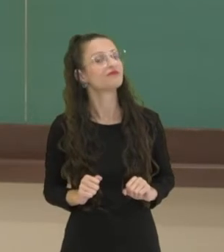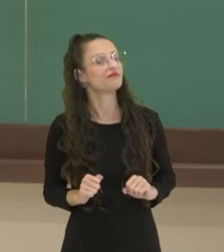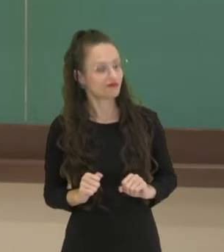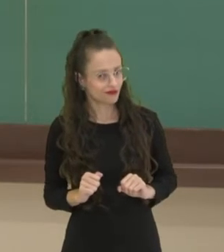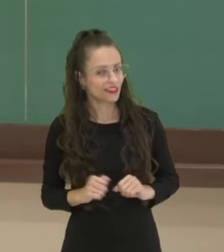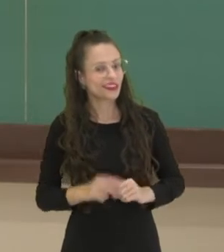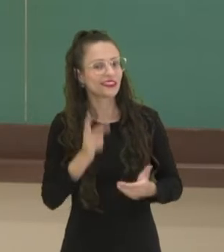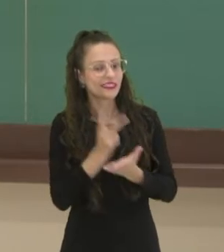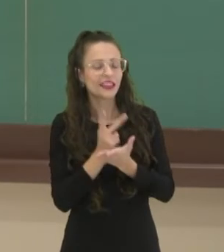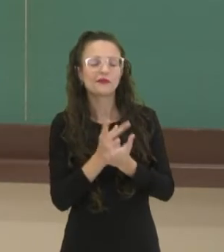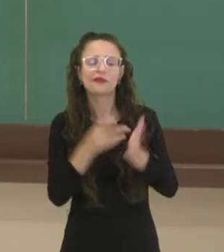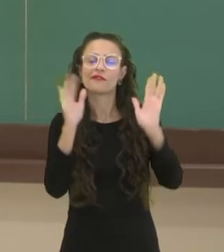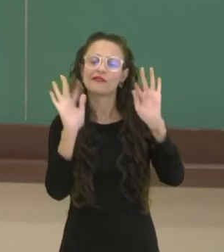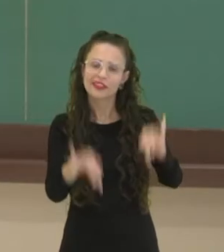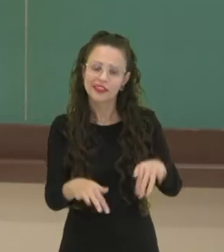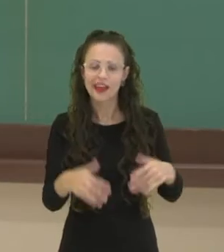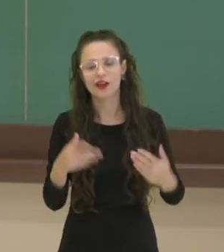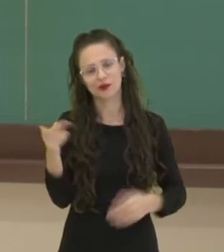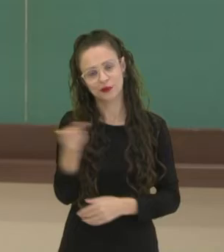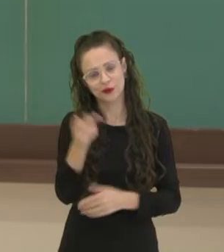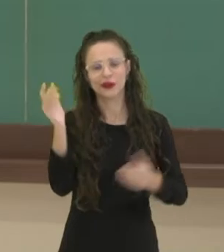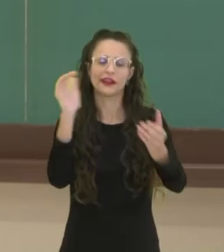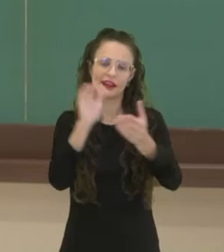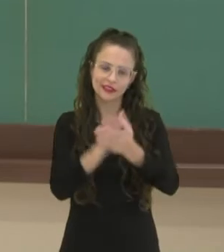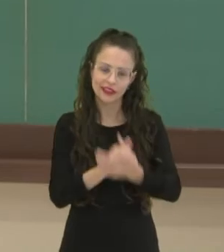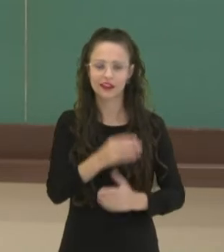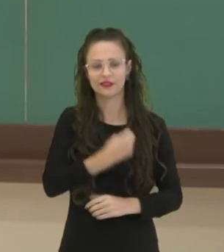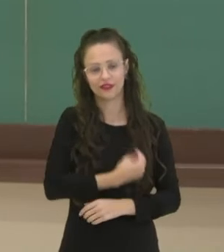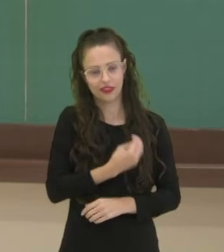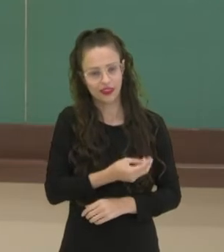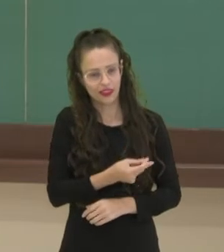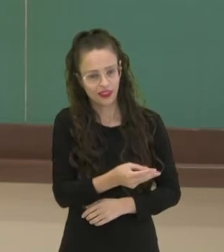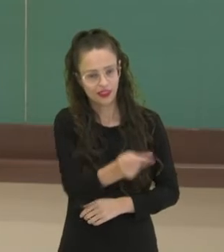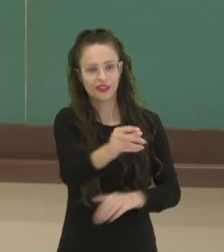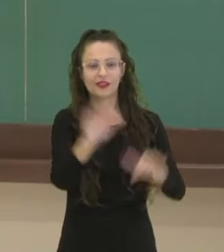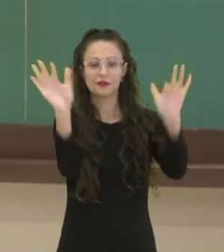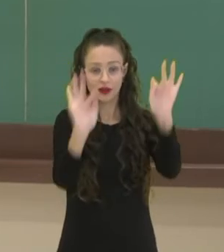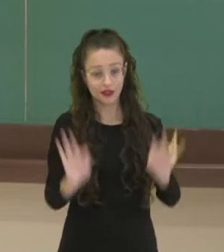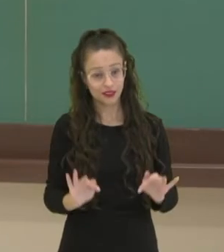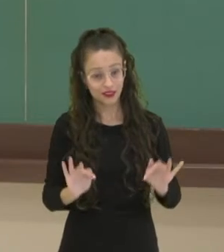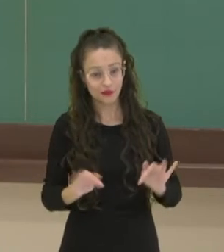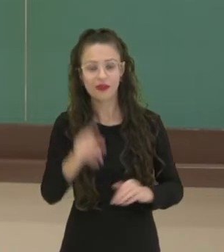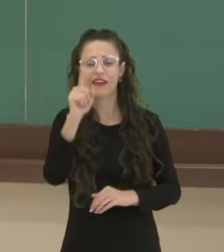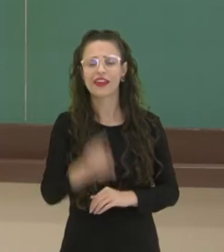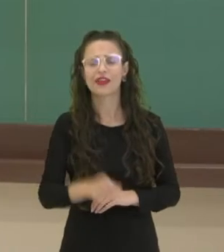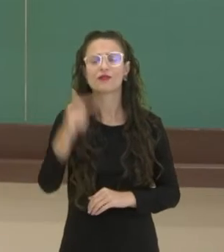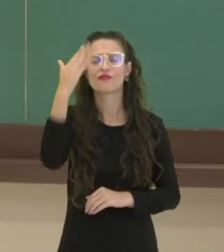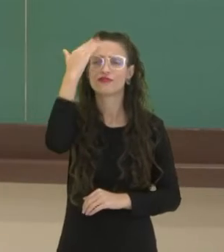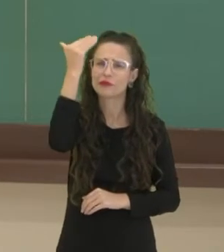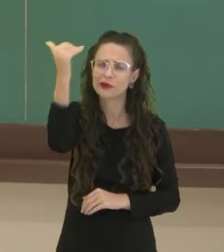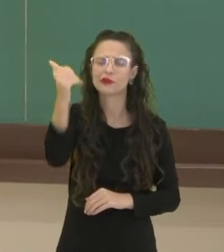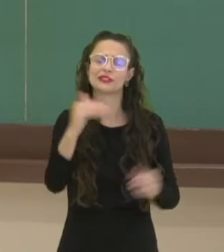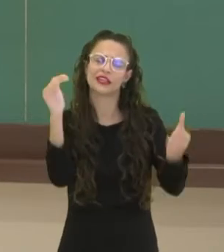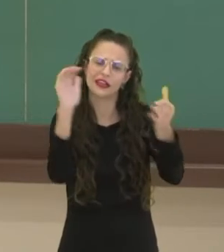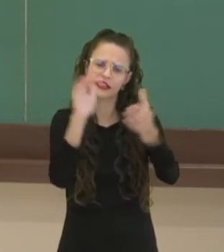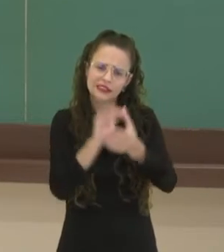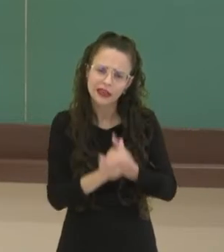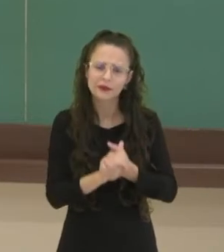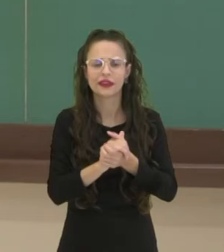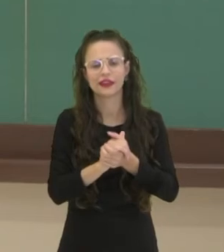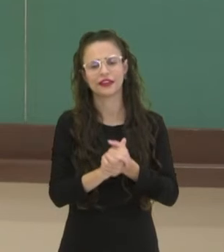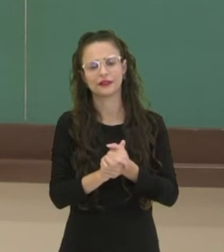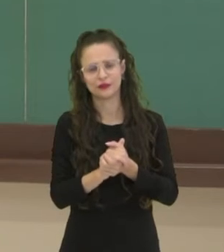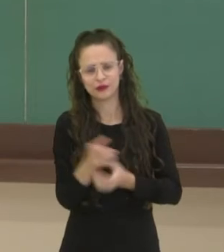Sempre acabava como? E casaram-se e viveram felizes para sempre. Era o famoso casamento da princesa com o